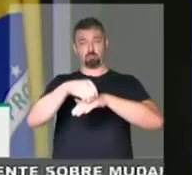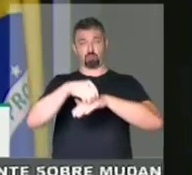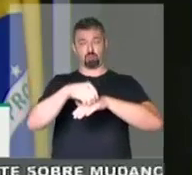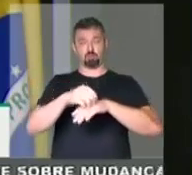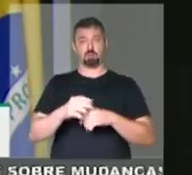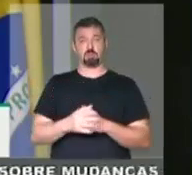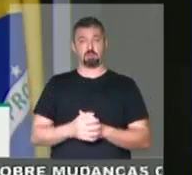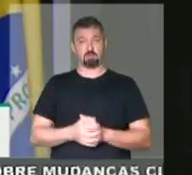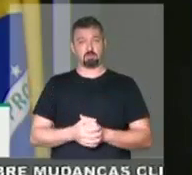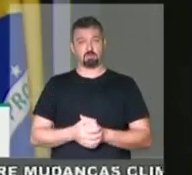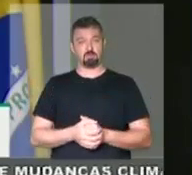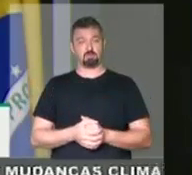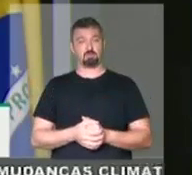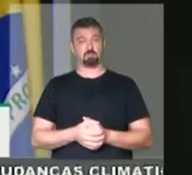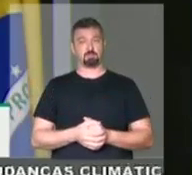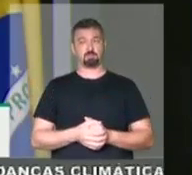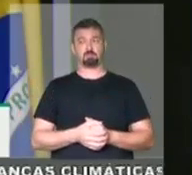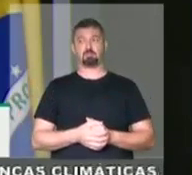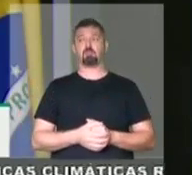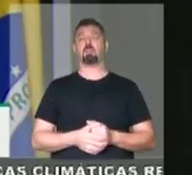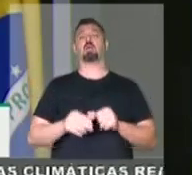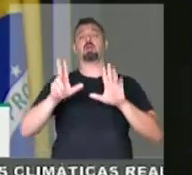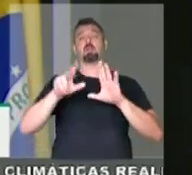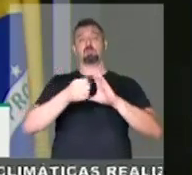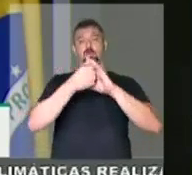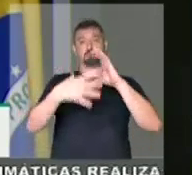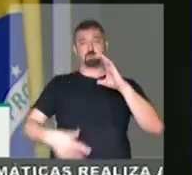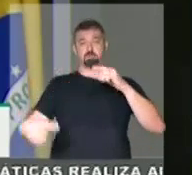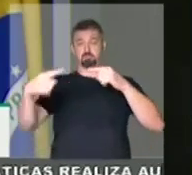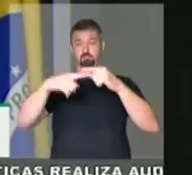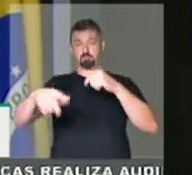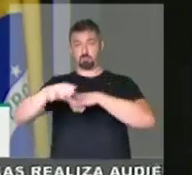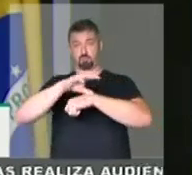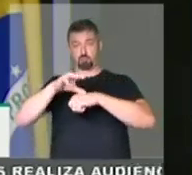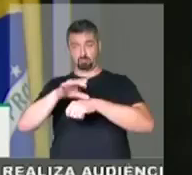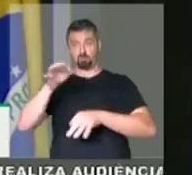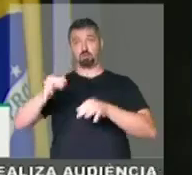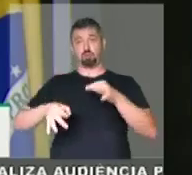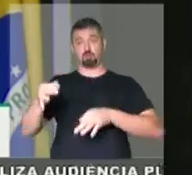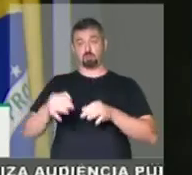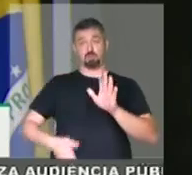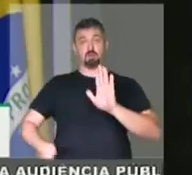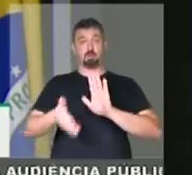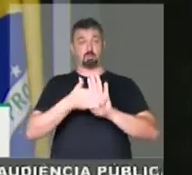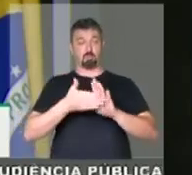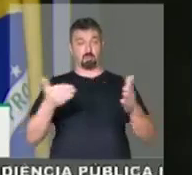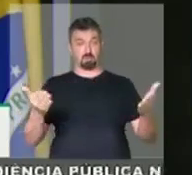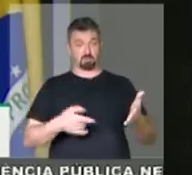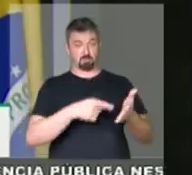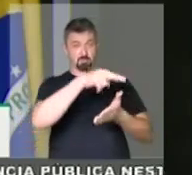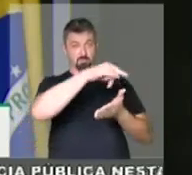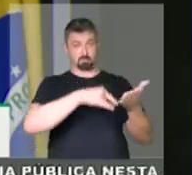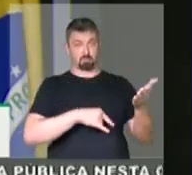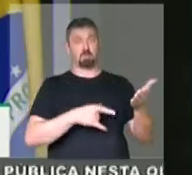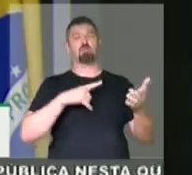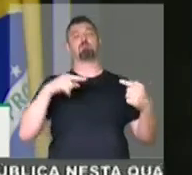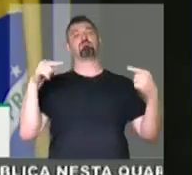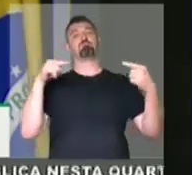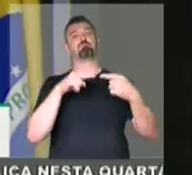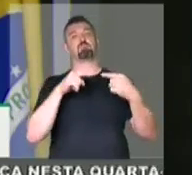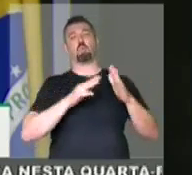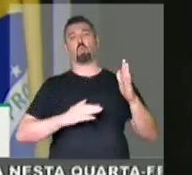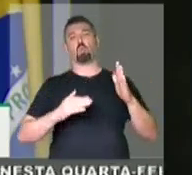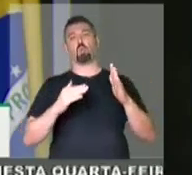Transporte. Quanto aos aspectos constitucional e jurídico, a proposição em questão atende